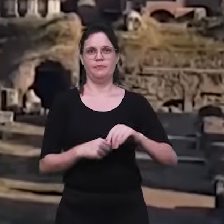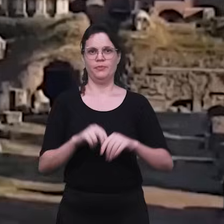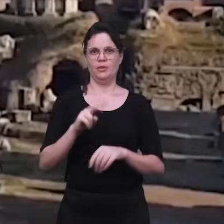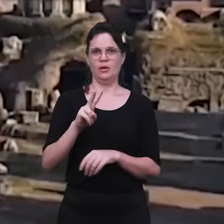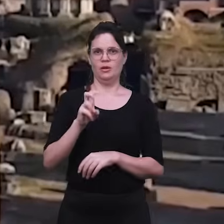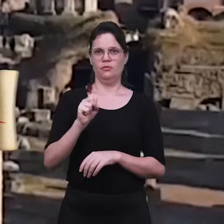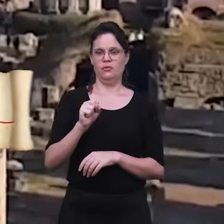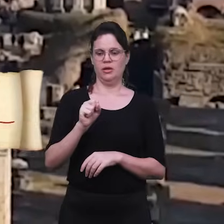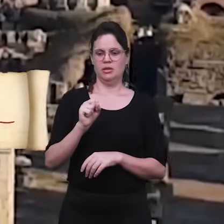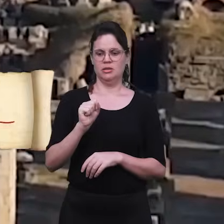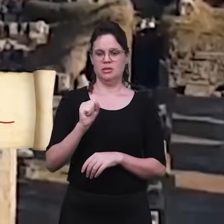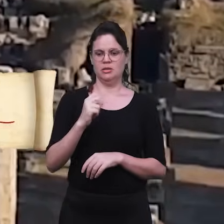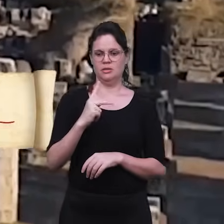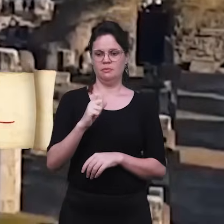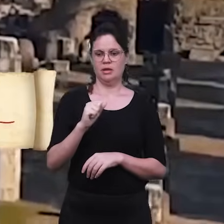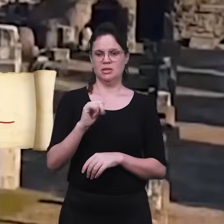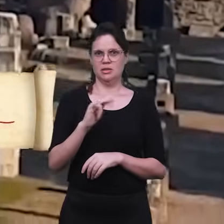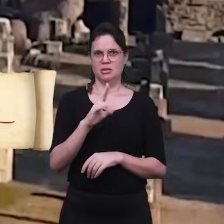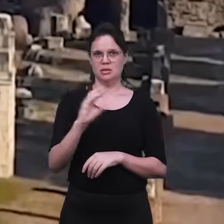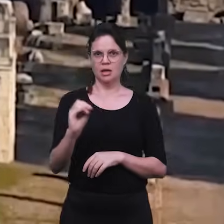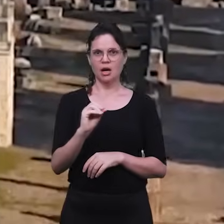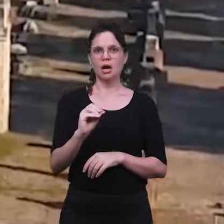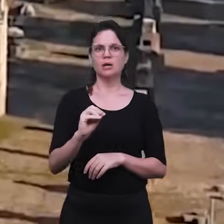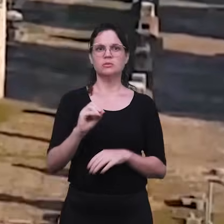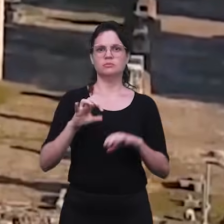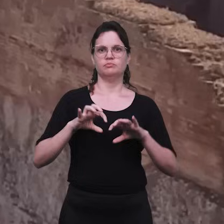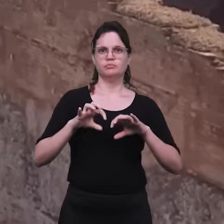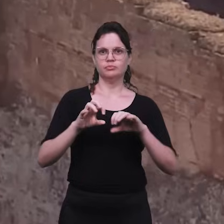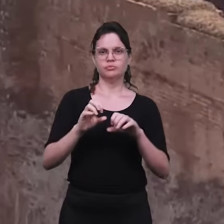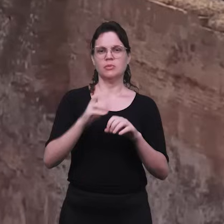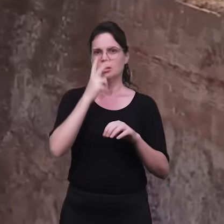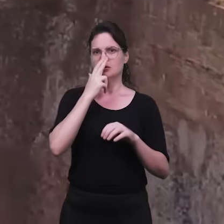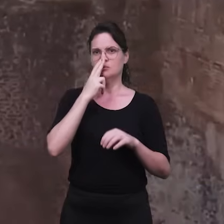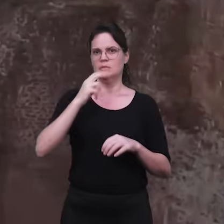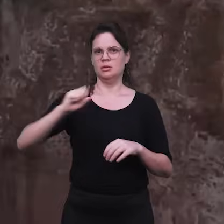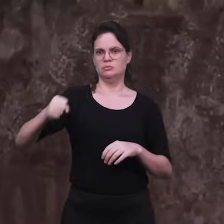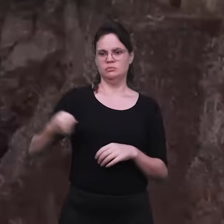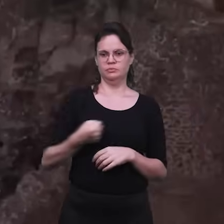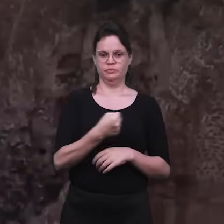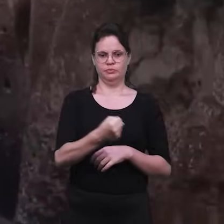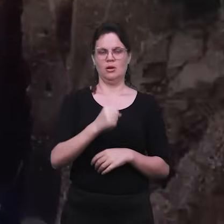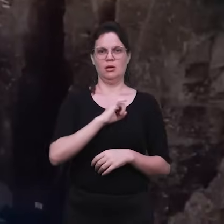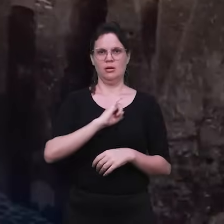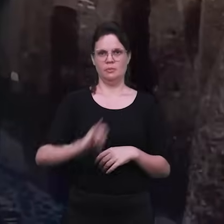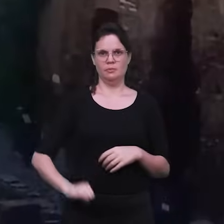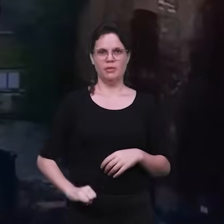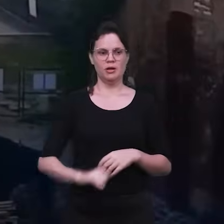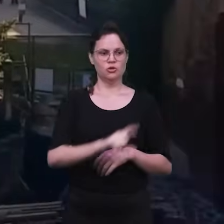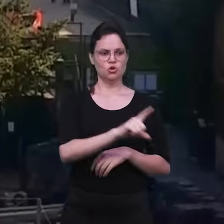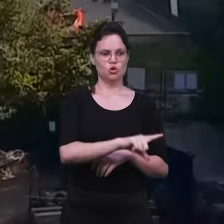império, ele põe o seu filho Tito como comandante do exército